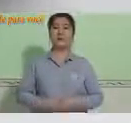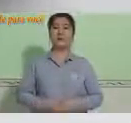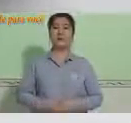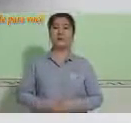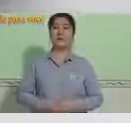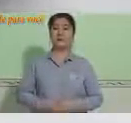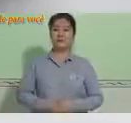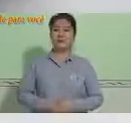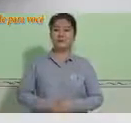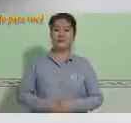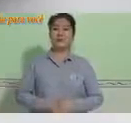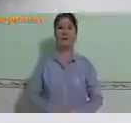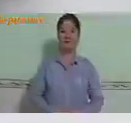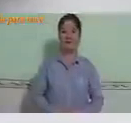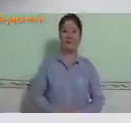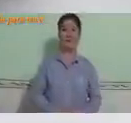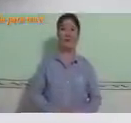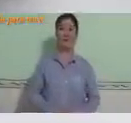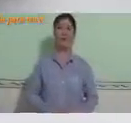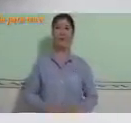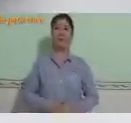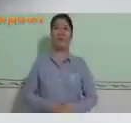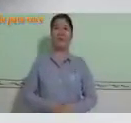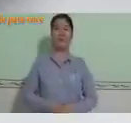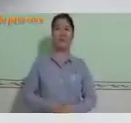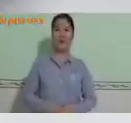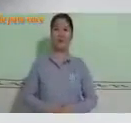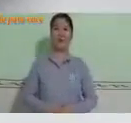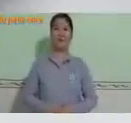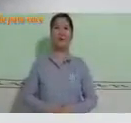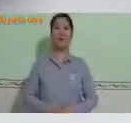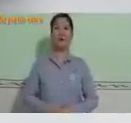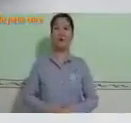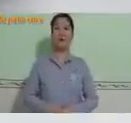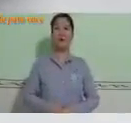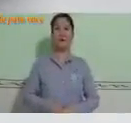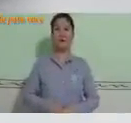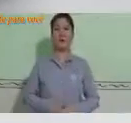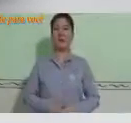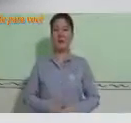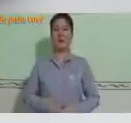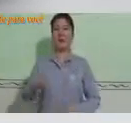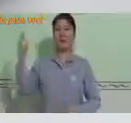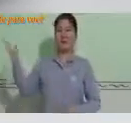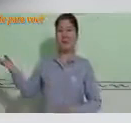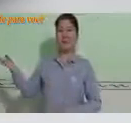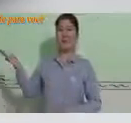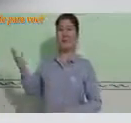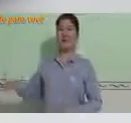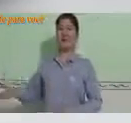Faz parte da avaliação médica o exame físico, em que os órgãos sexuais femininos e masculinos são avaliados